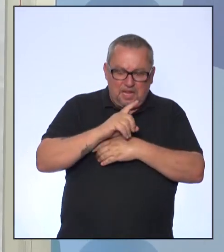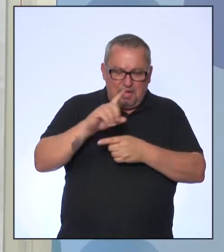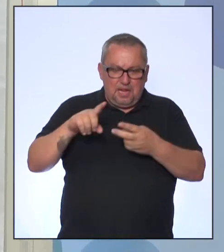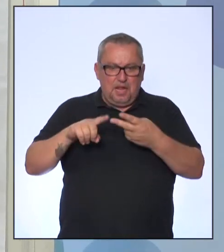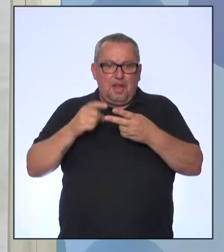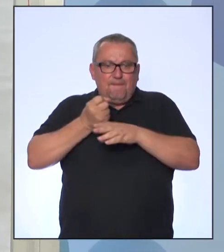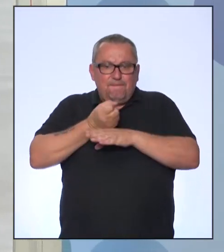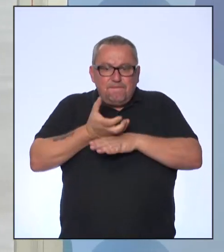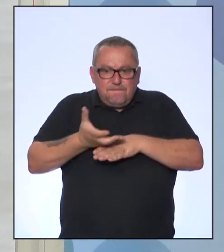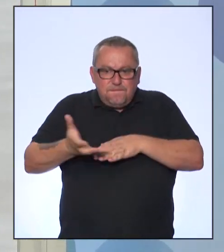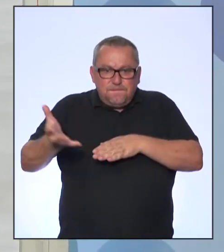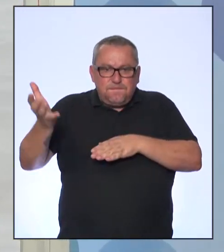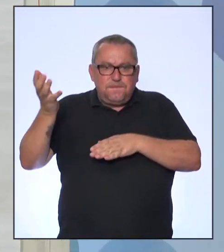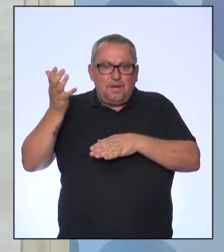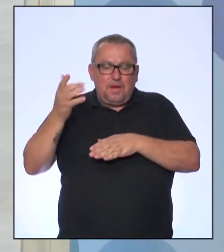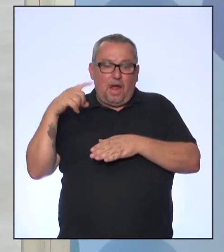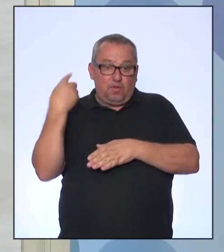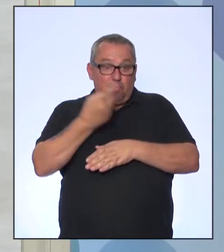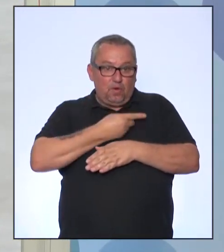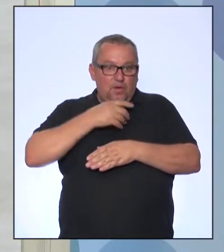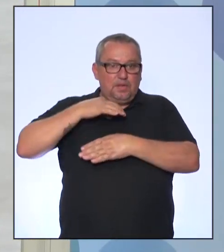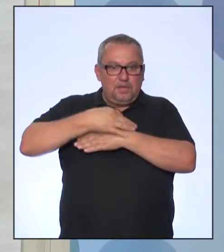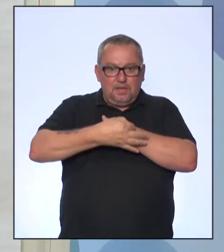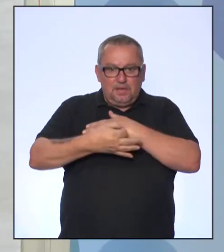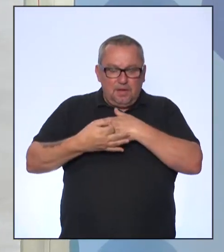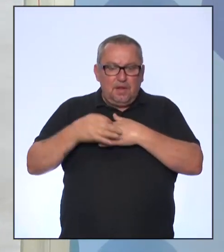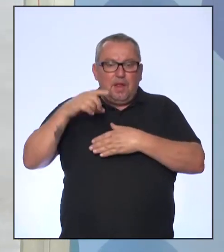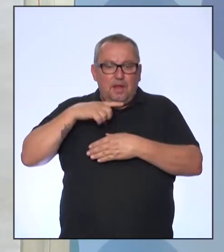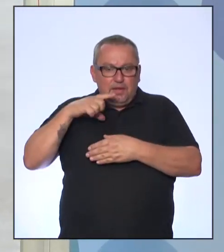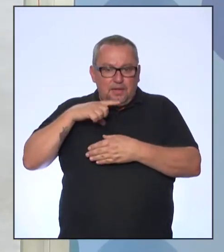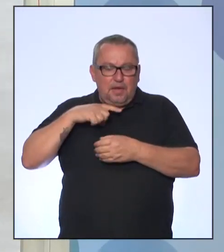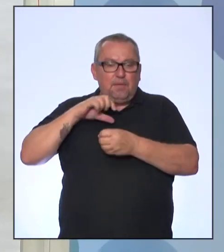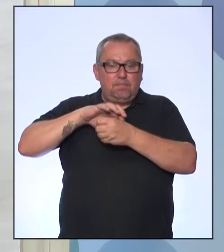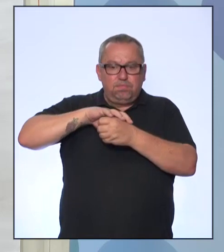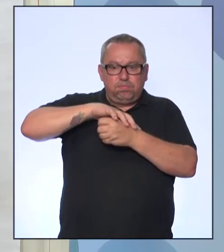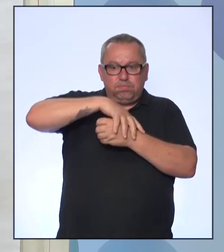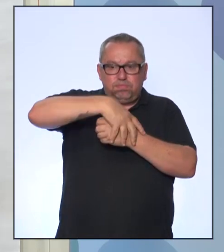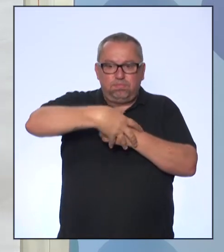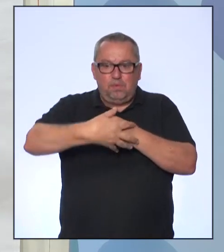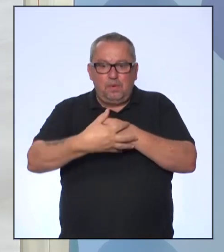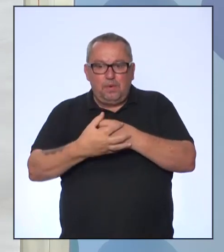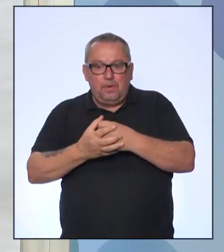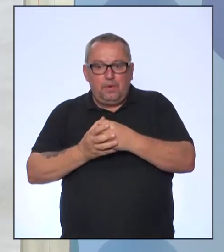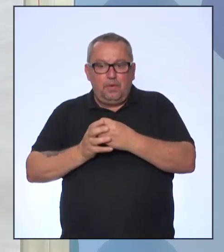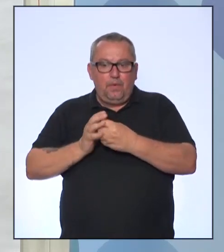dos vegetais, as nossas células. Básico, tá? É o básico da